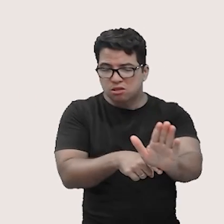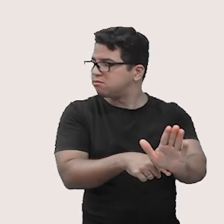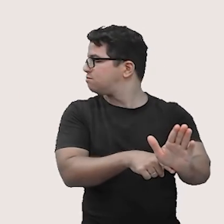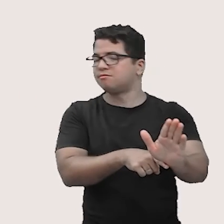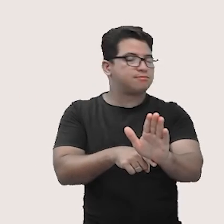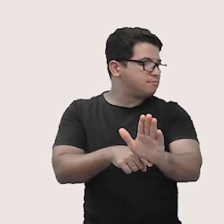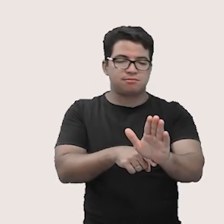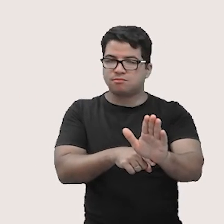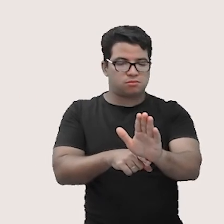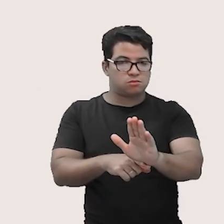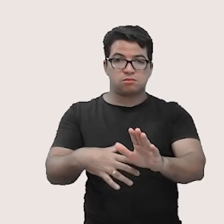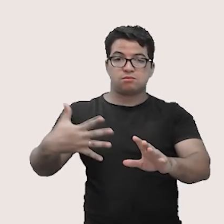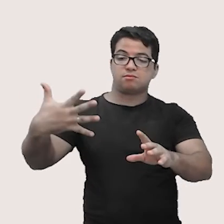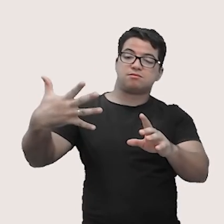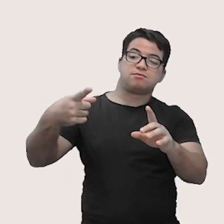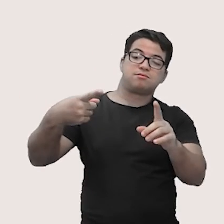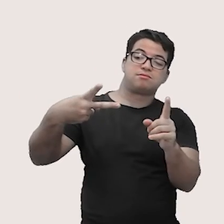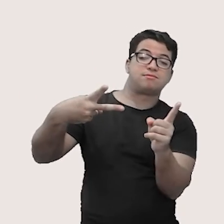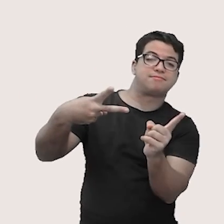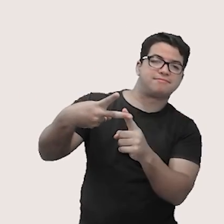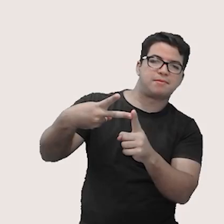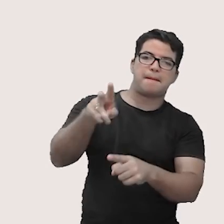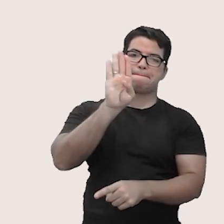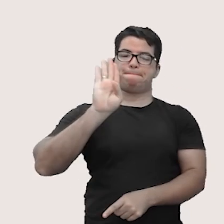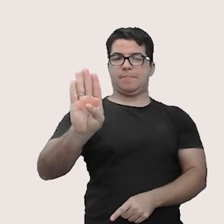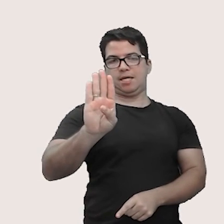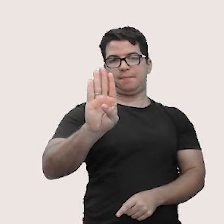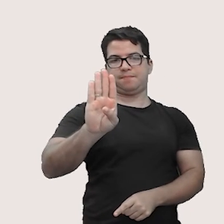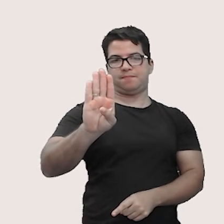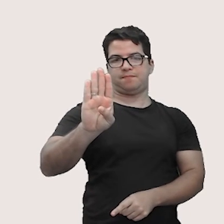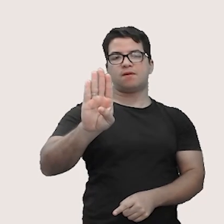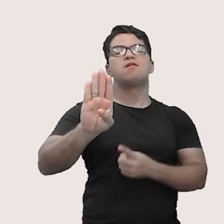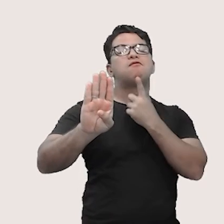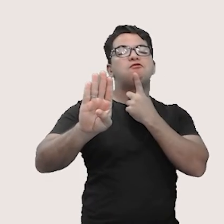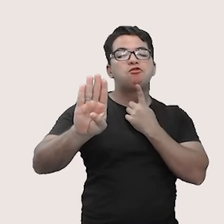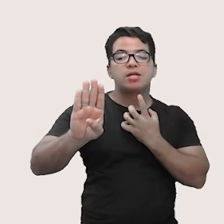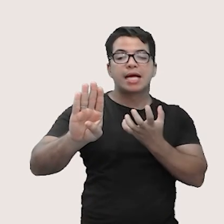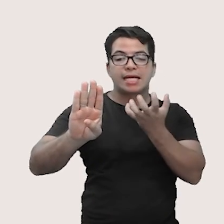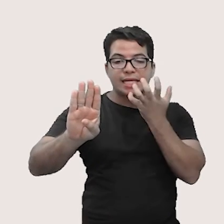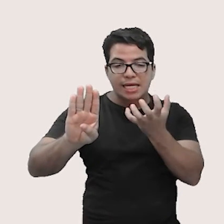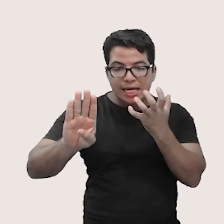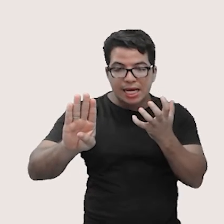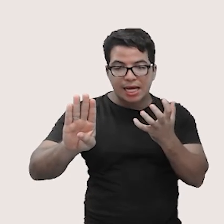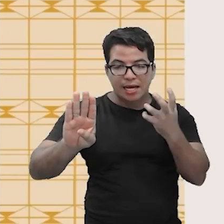queria providenciar, assim, a meta dele era ofertar 2.000 banhos por semana.